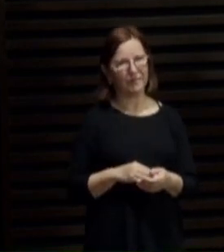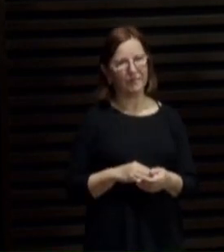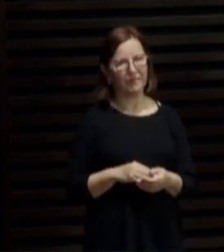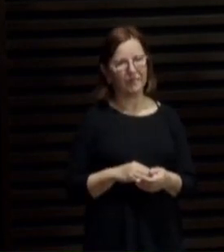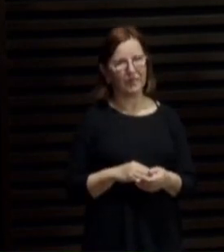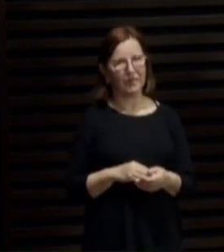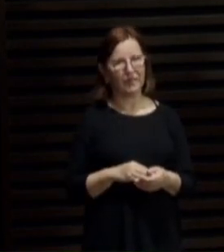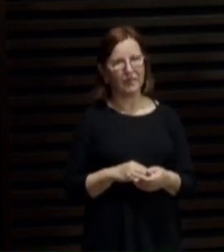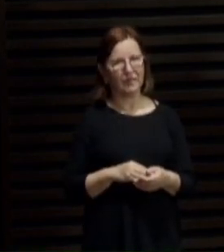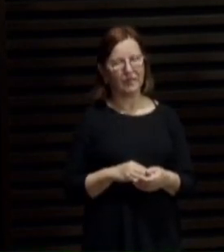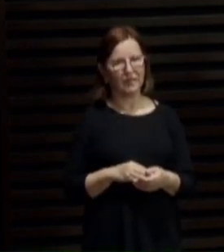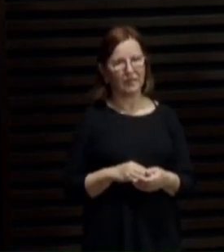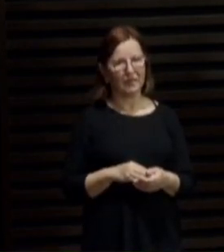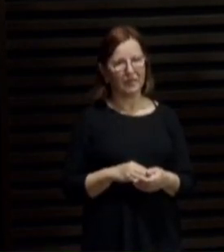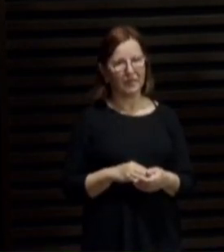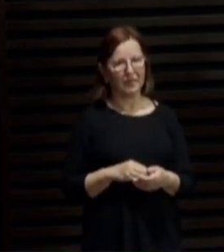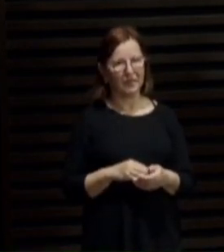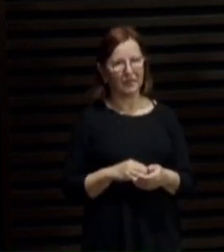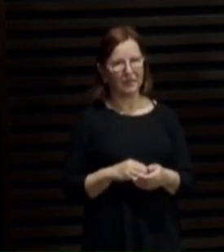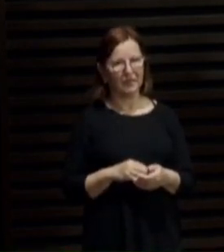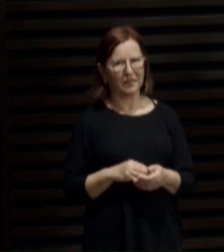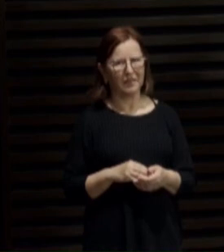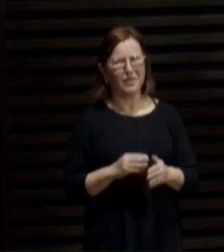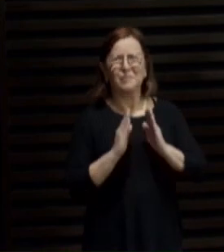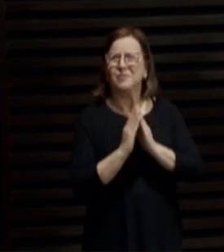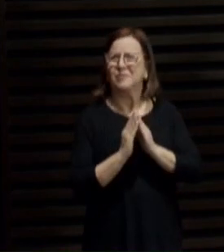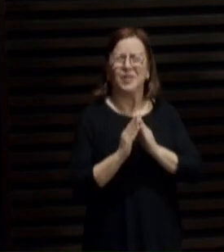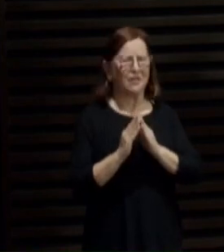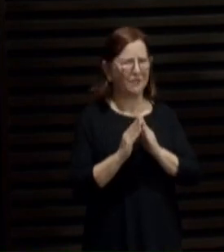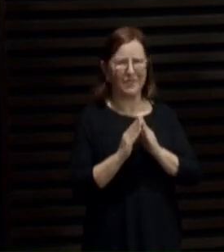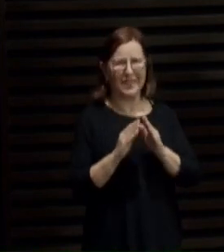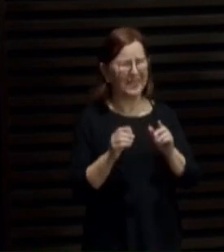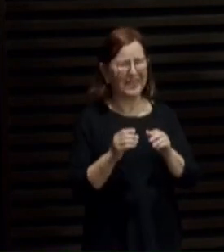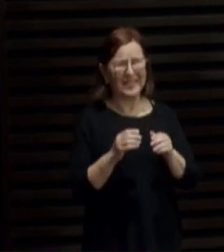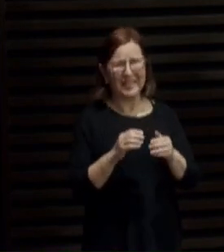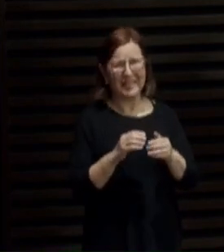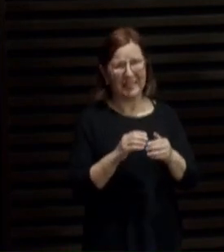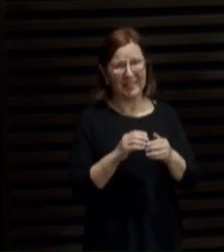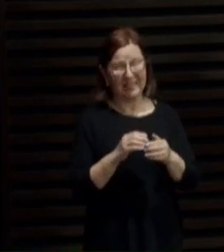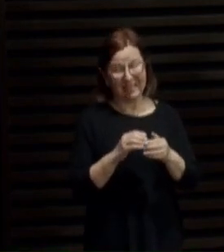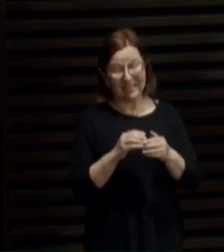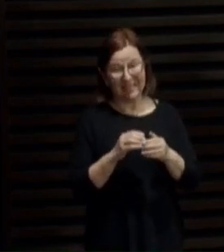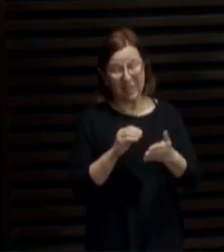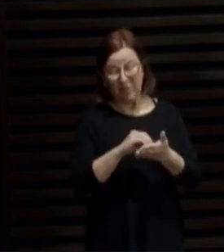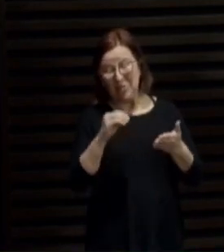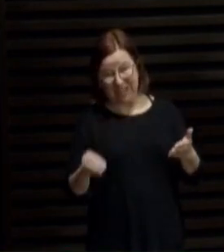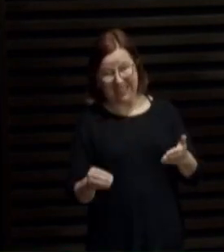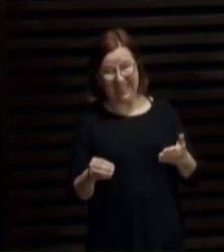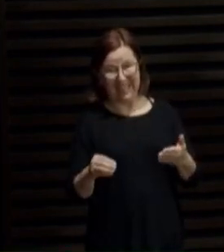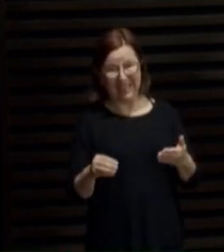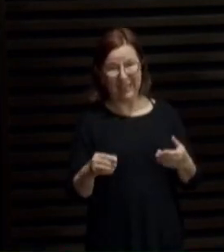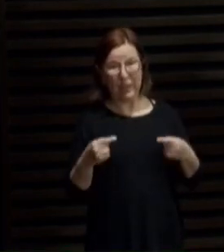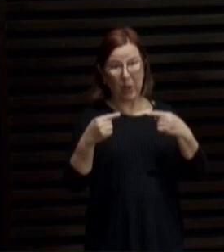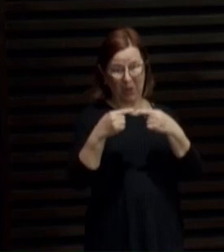Não me tire o contato com as pessoas. Igreja eu não preciso dizer